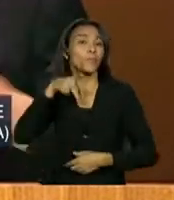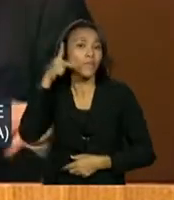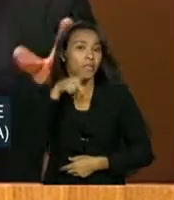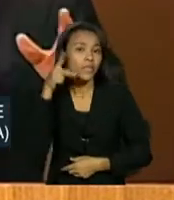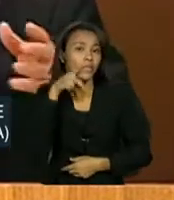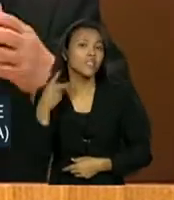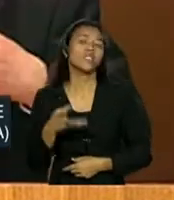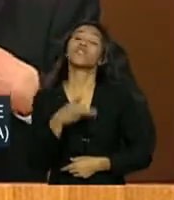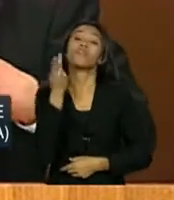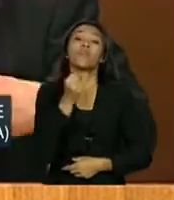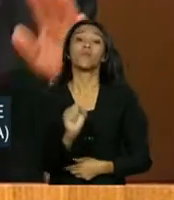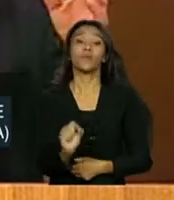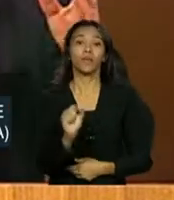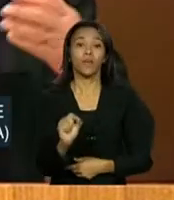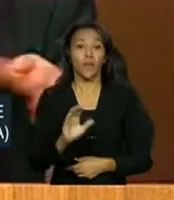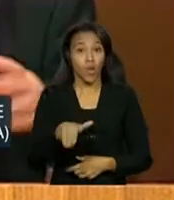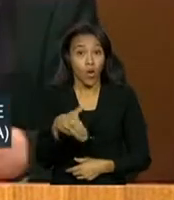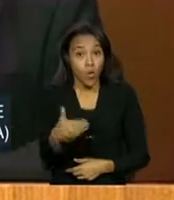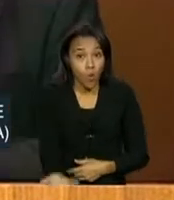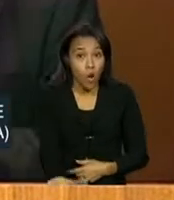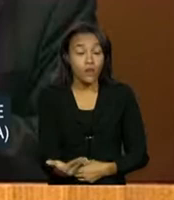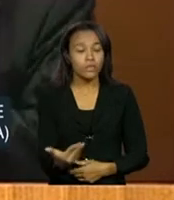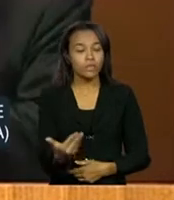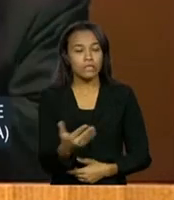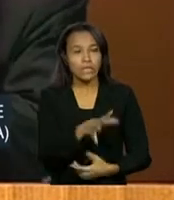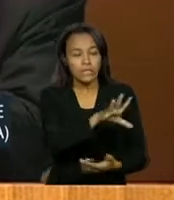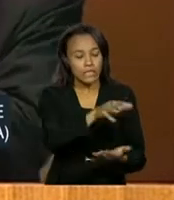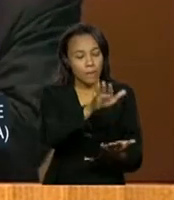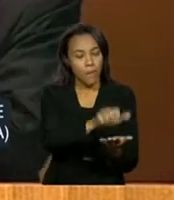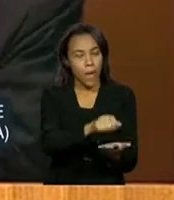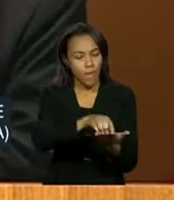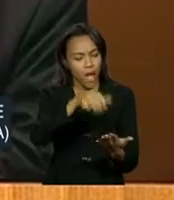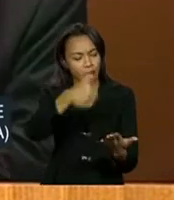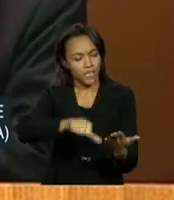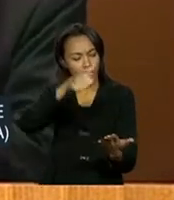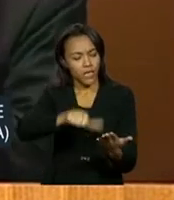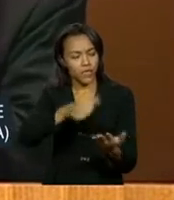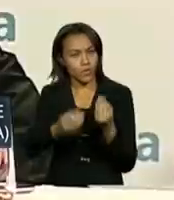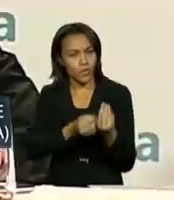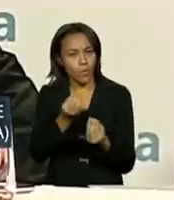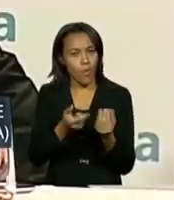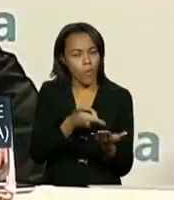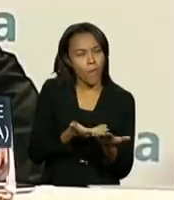quando essas avaliações devem ser postas,